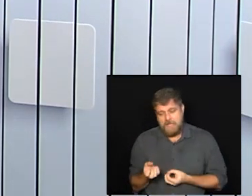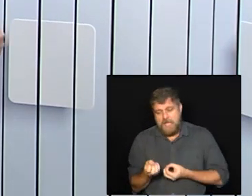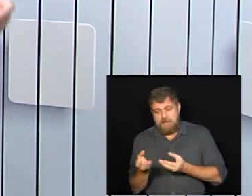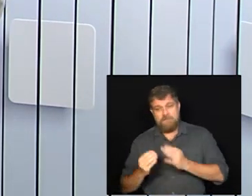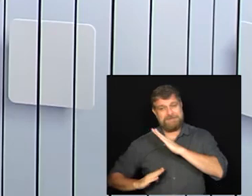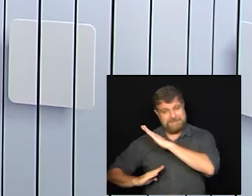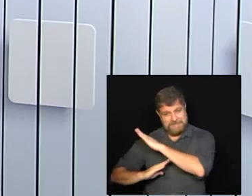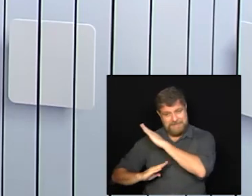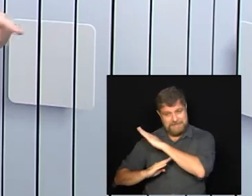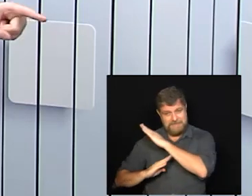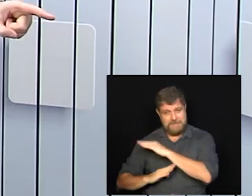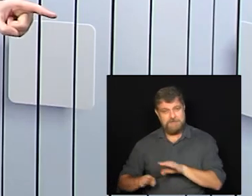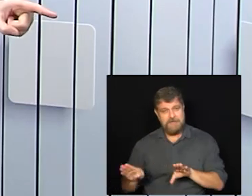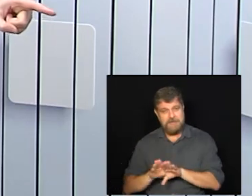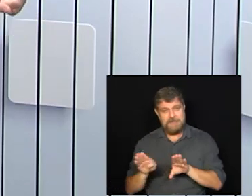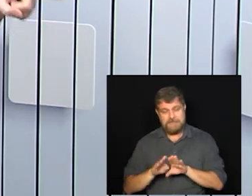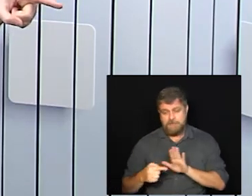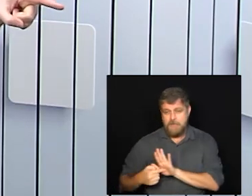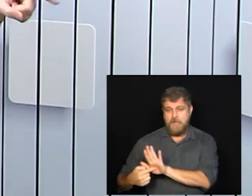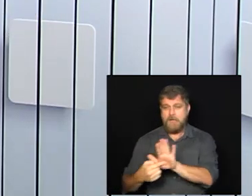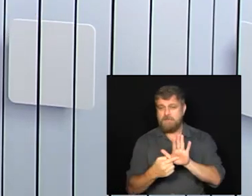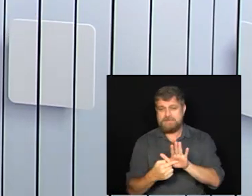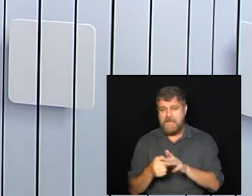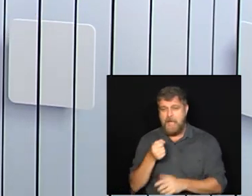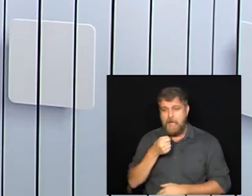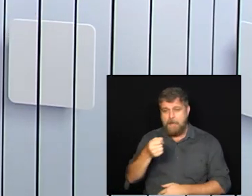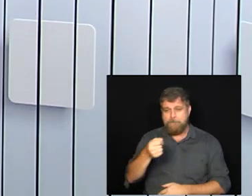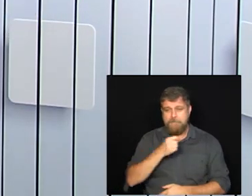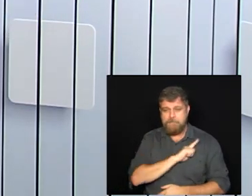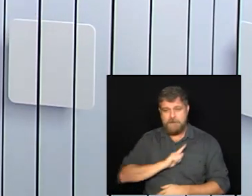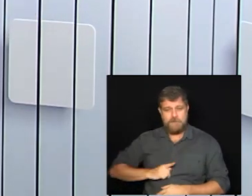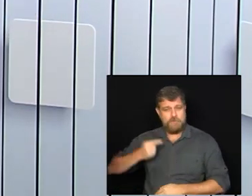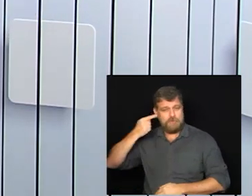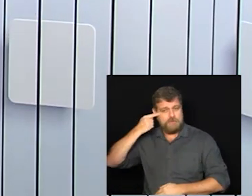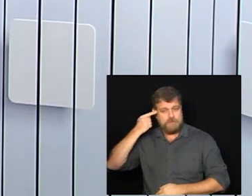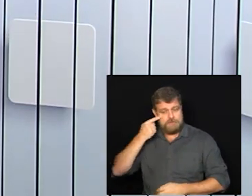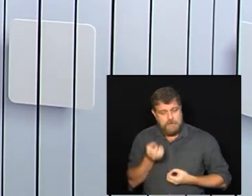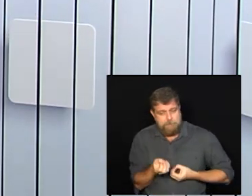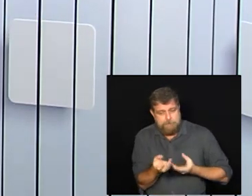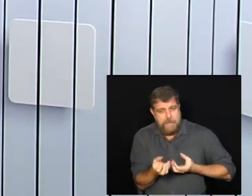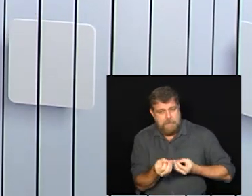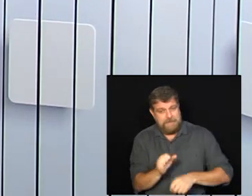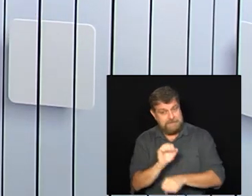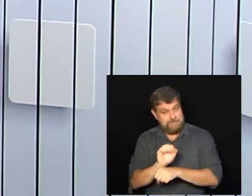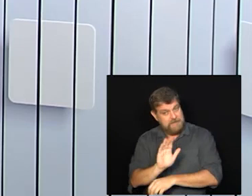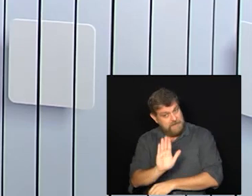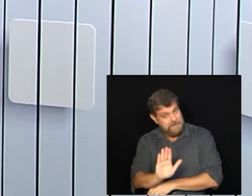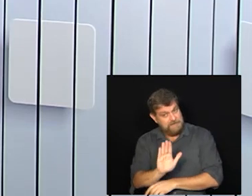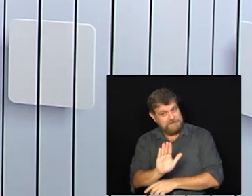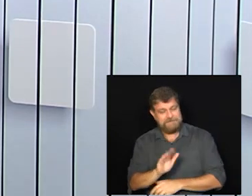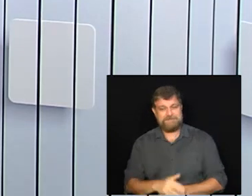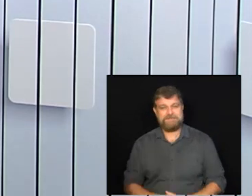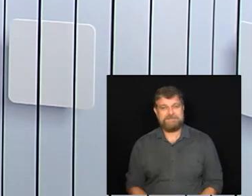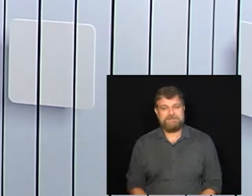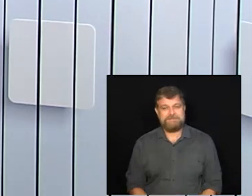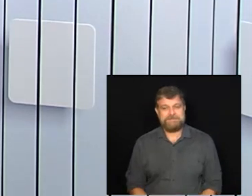do Legislativo e repercussão da entrevista coletiva do governo do estado. Não saia daí.